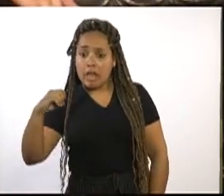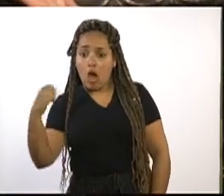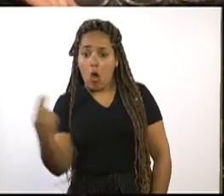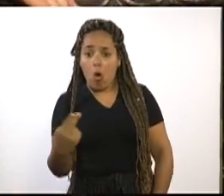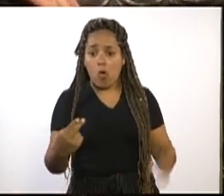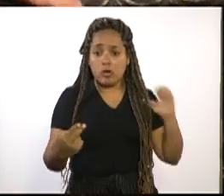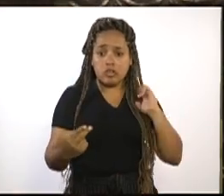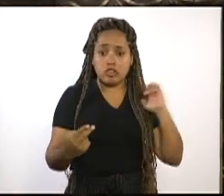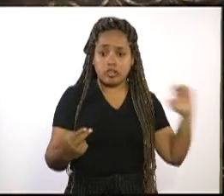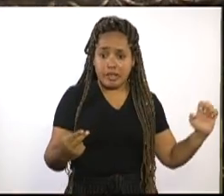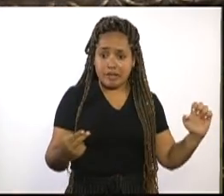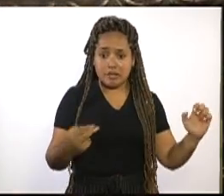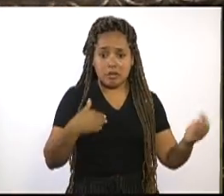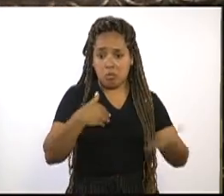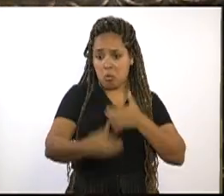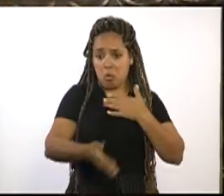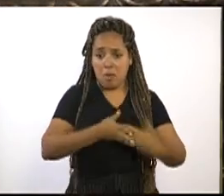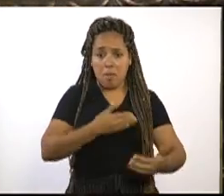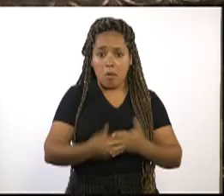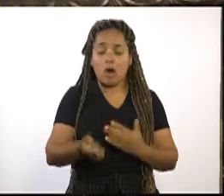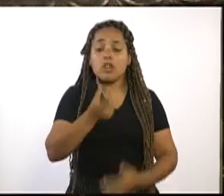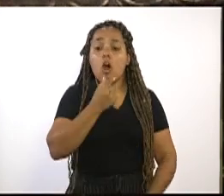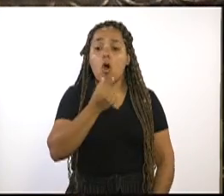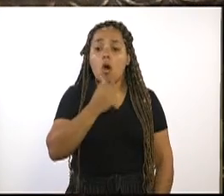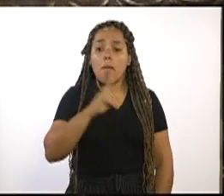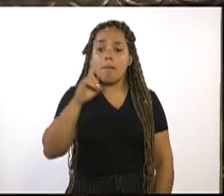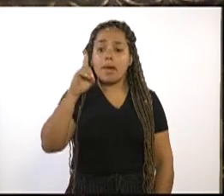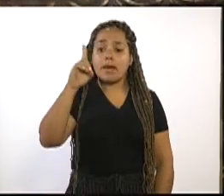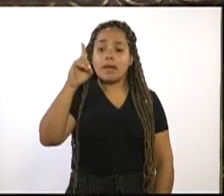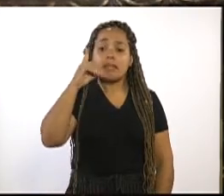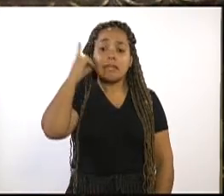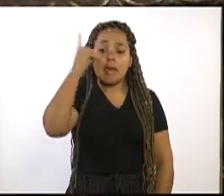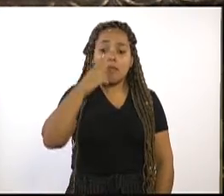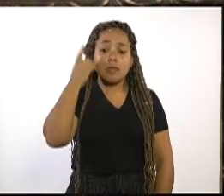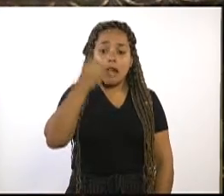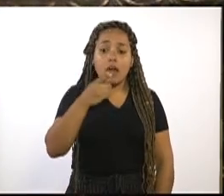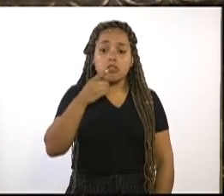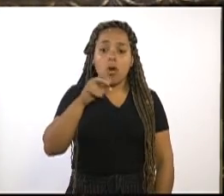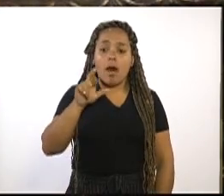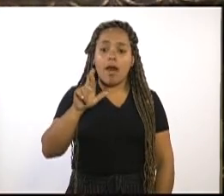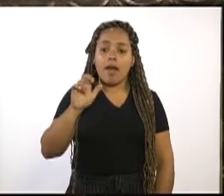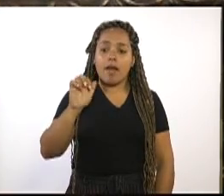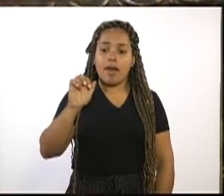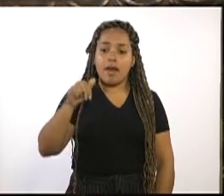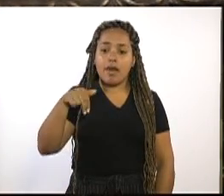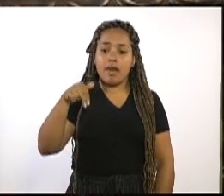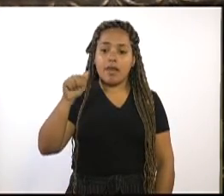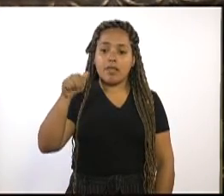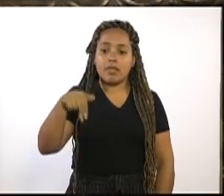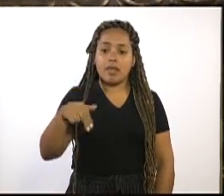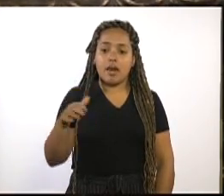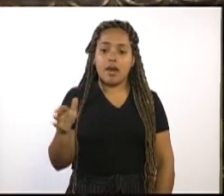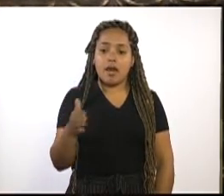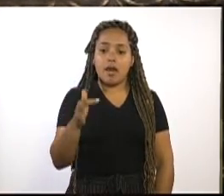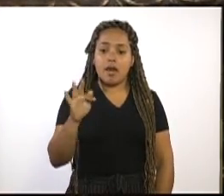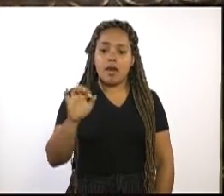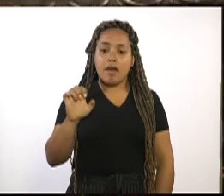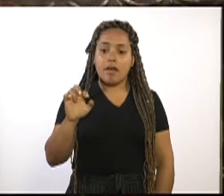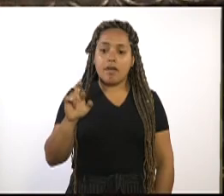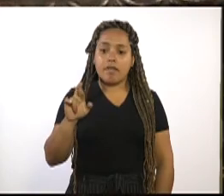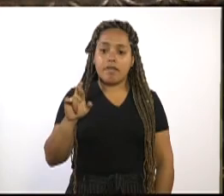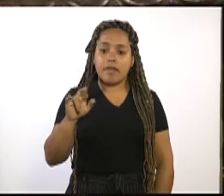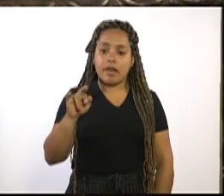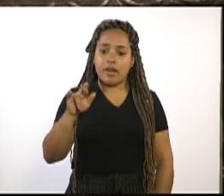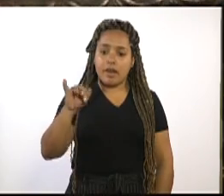Ferreirinha, eles se encontram não na linha do horizonte, se encontram ali na